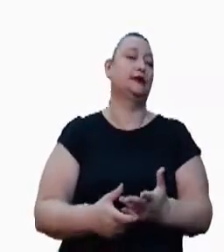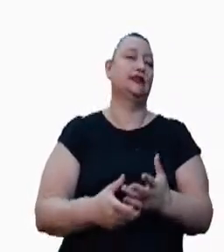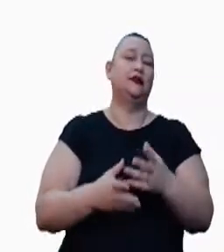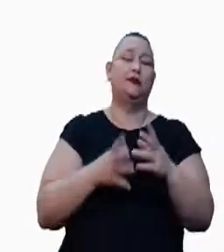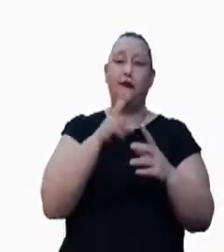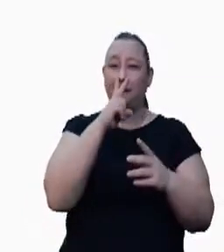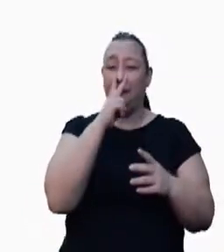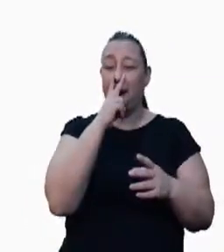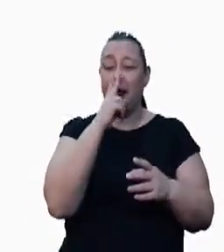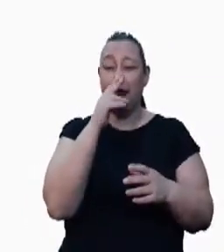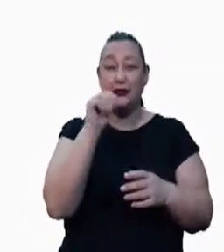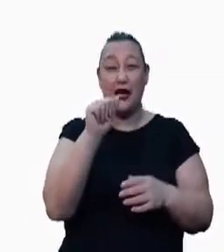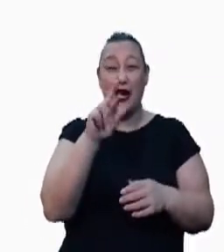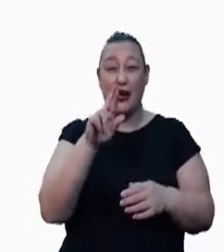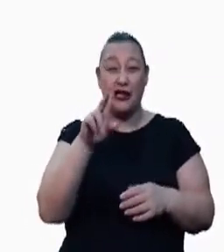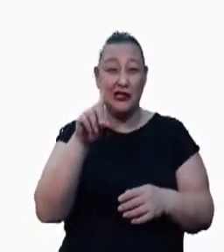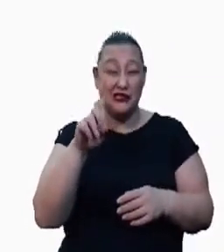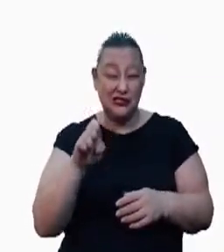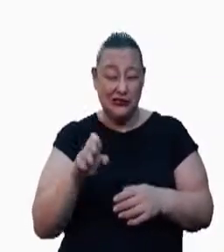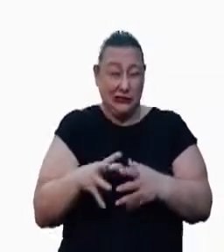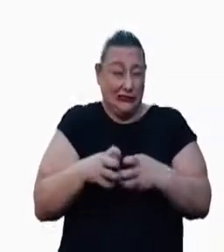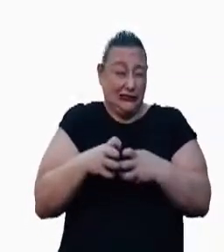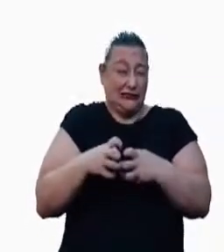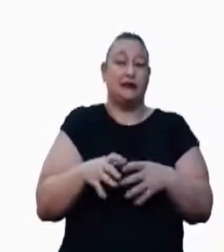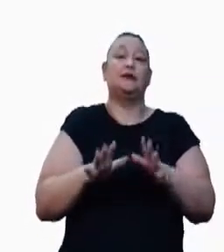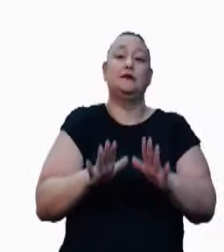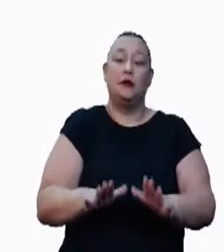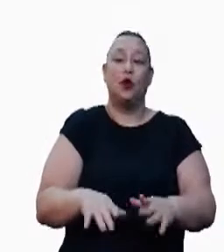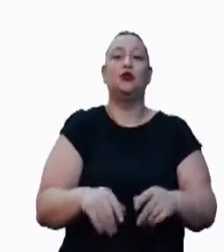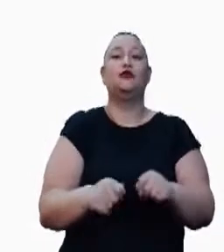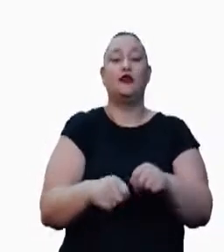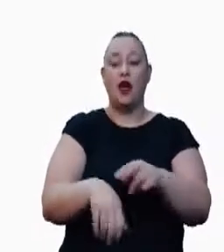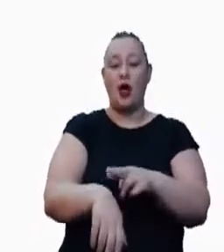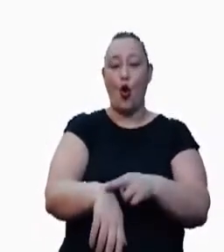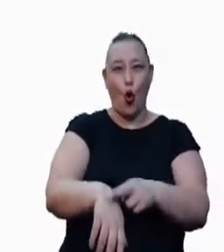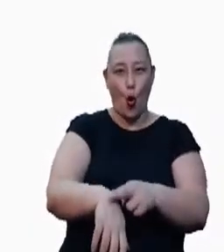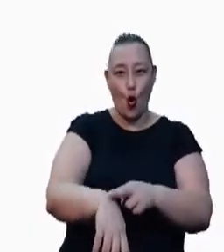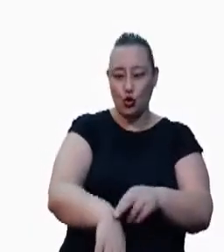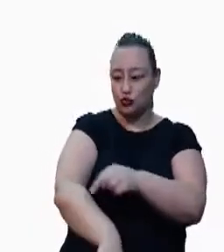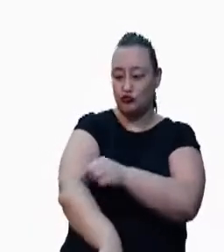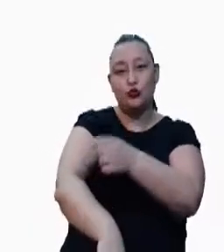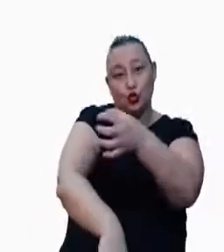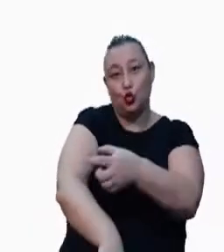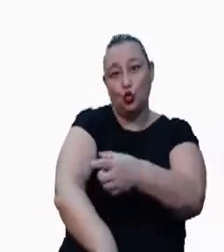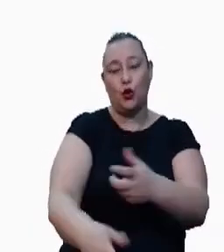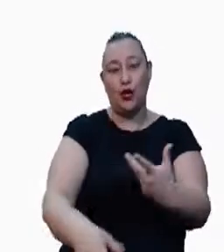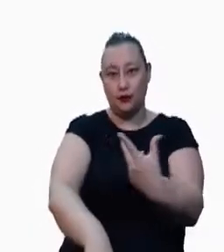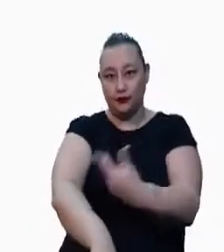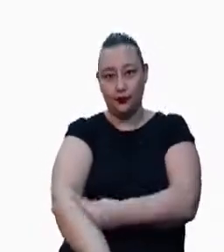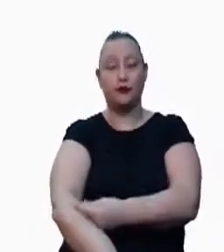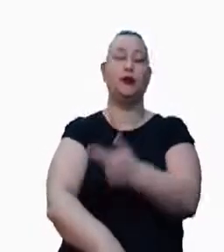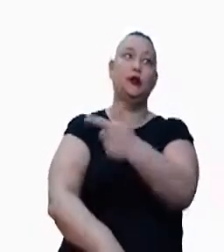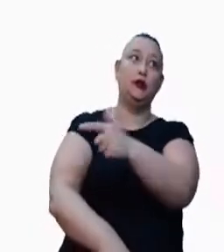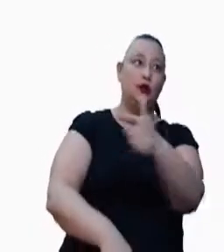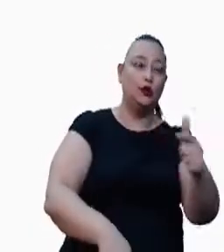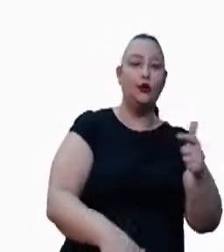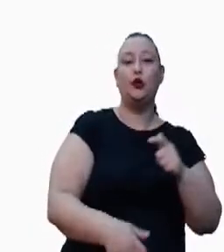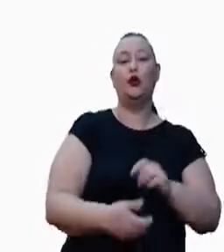a hora que entra na pele. Ela pode causar hematoma, que é a manchinha roxa, né, e outros